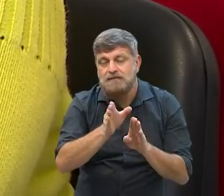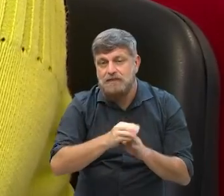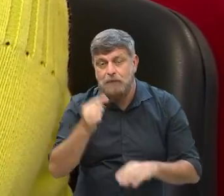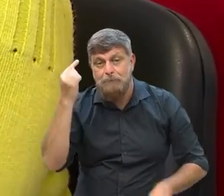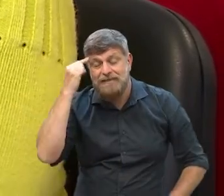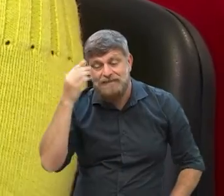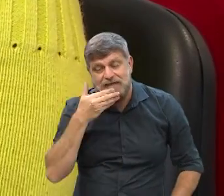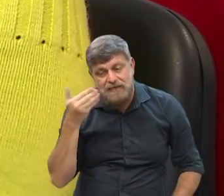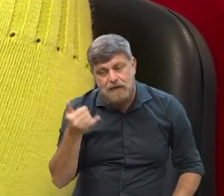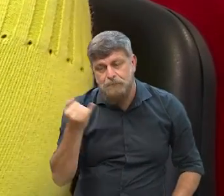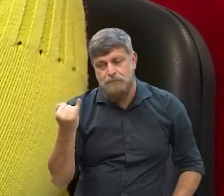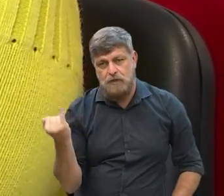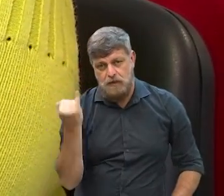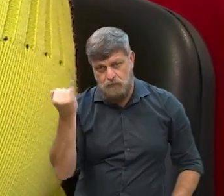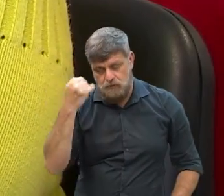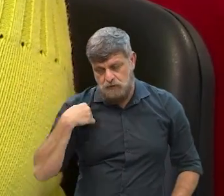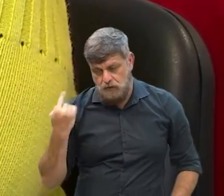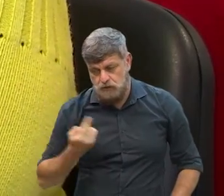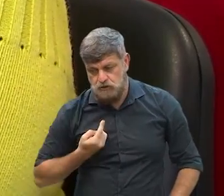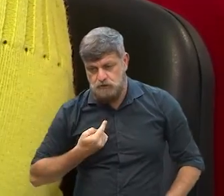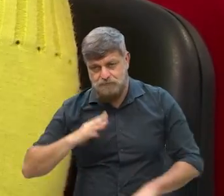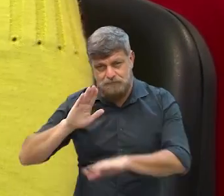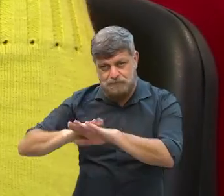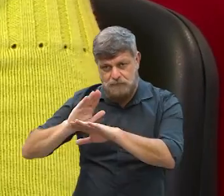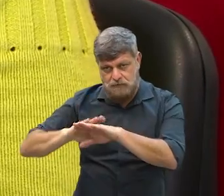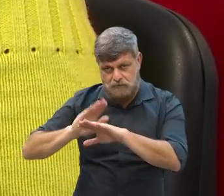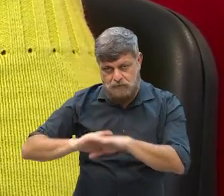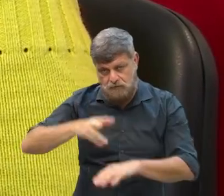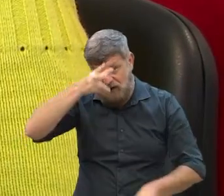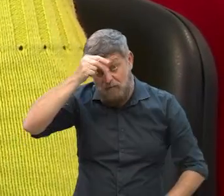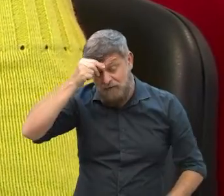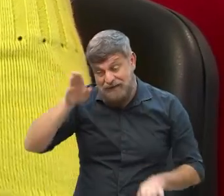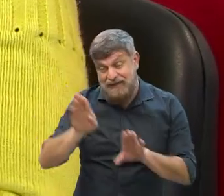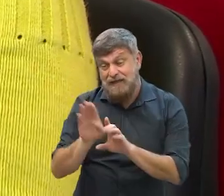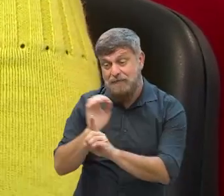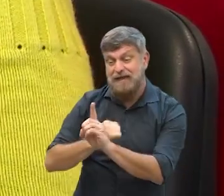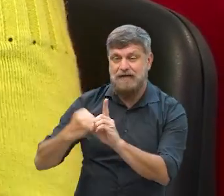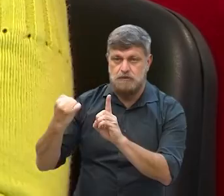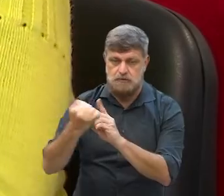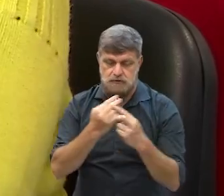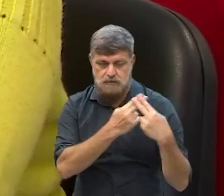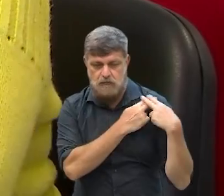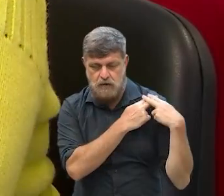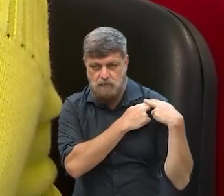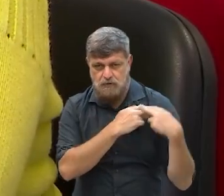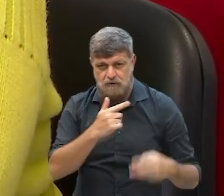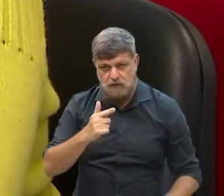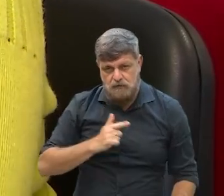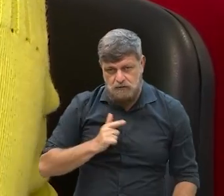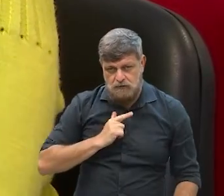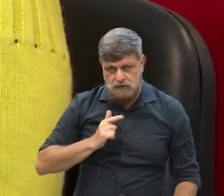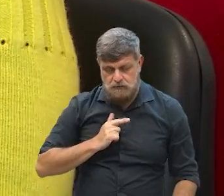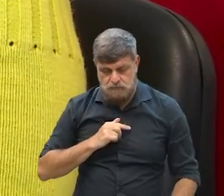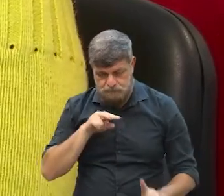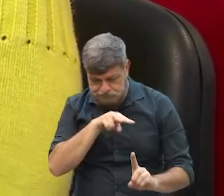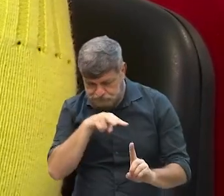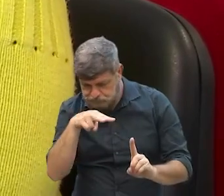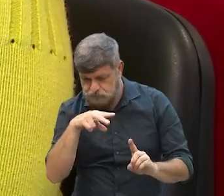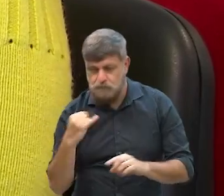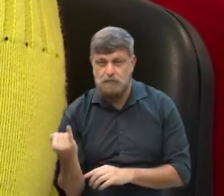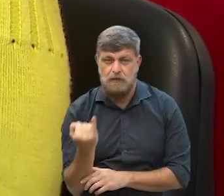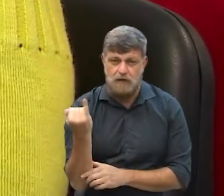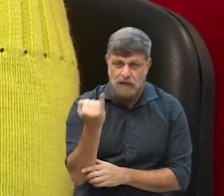gente possa, de parte do poder público e de parte da sociedade, também ter essa visão que é